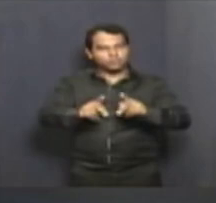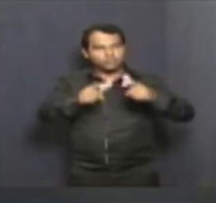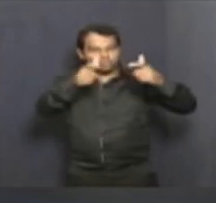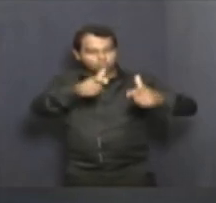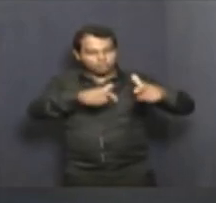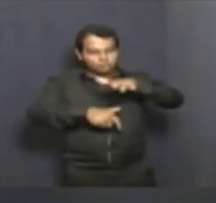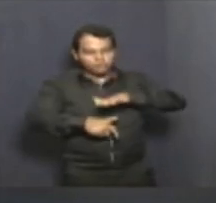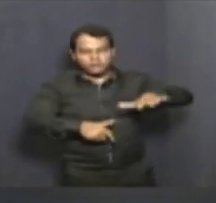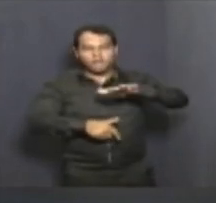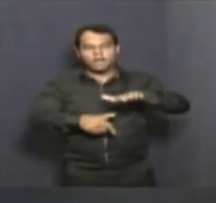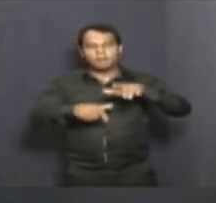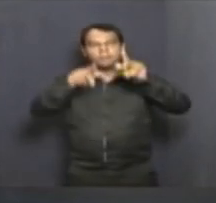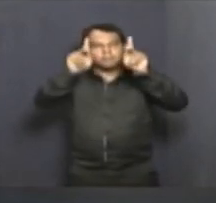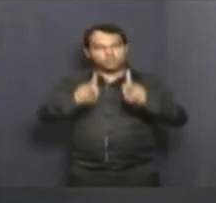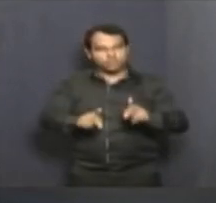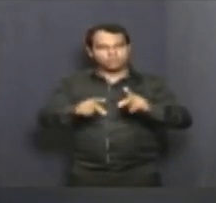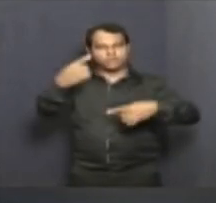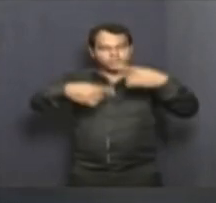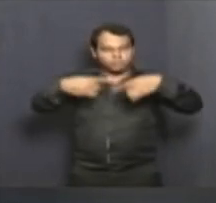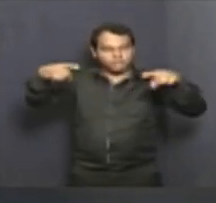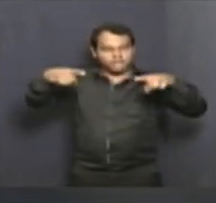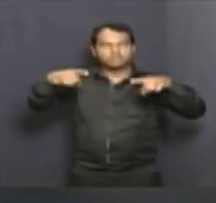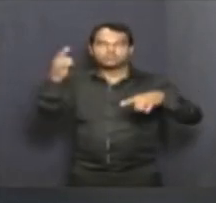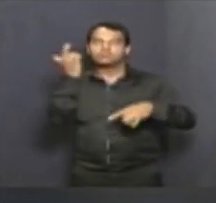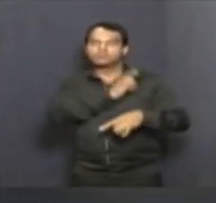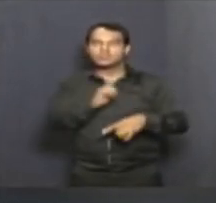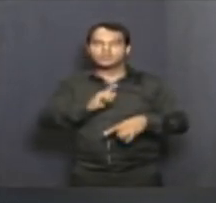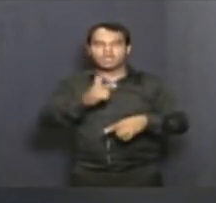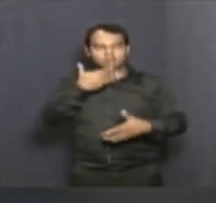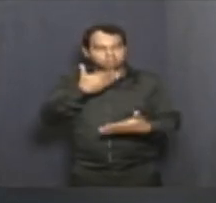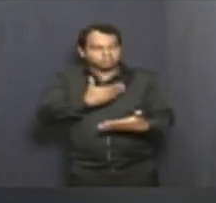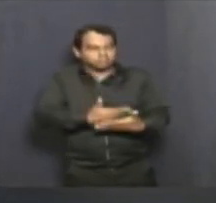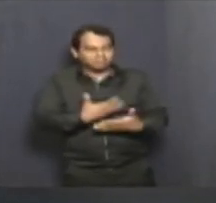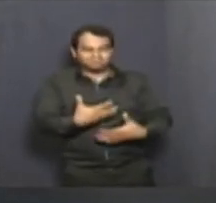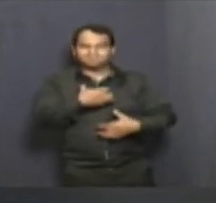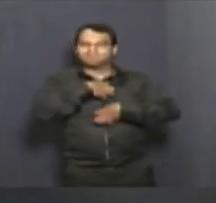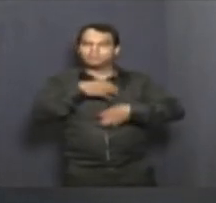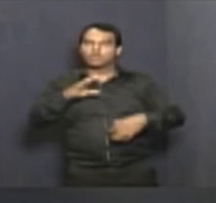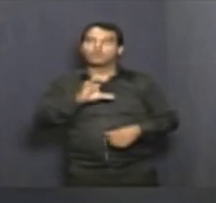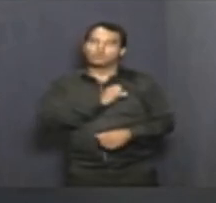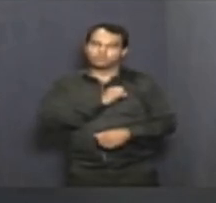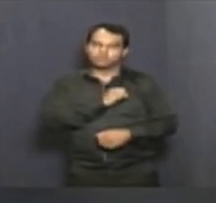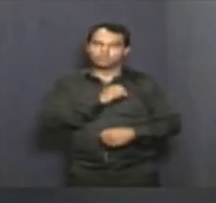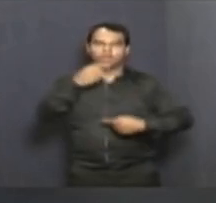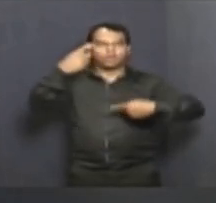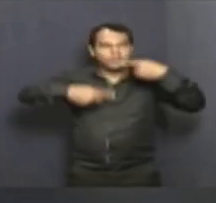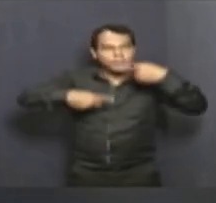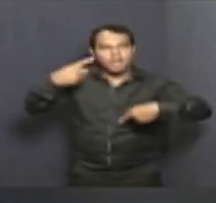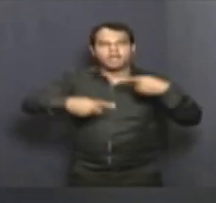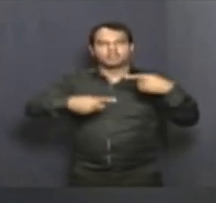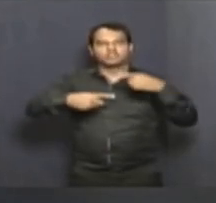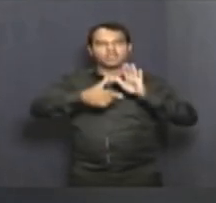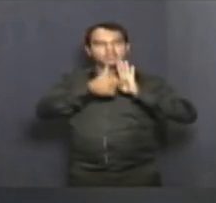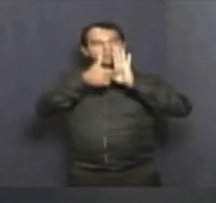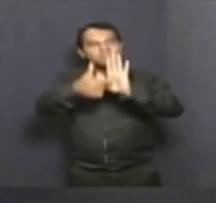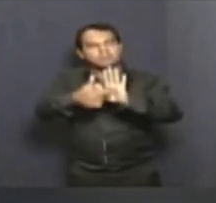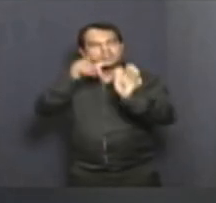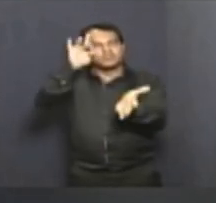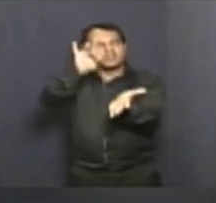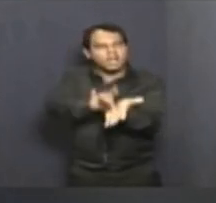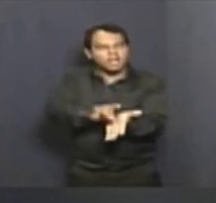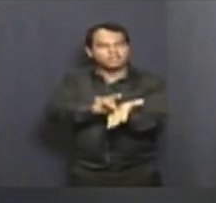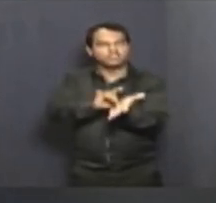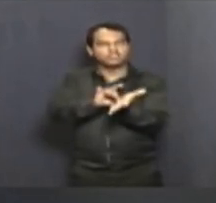público democrático cada vez mais fortalecido nos encanta é o debate é a transparência é a prestação de